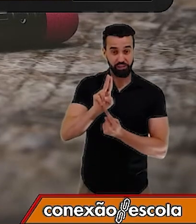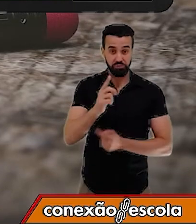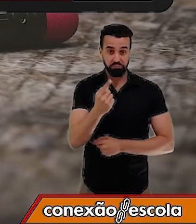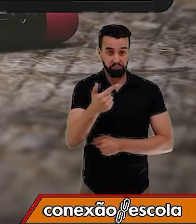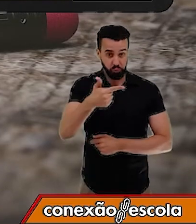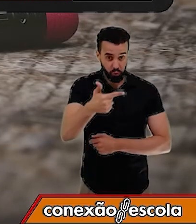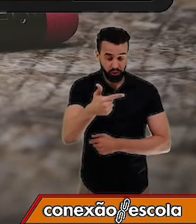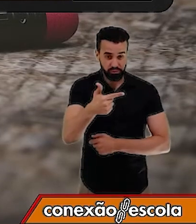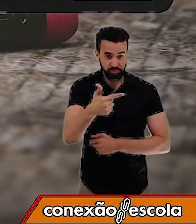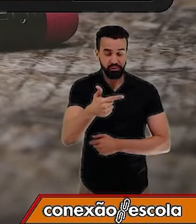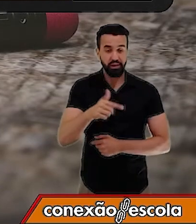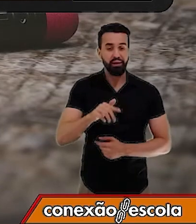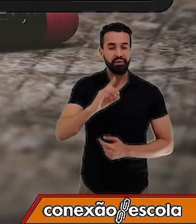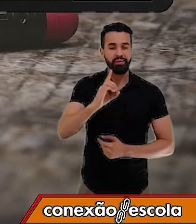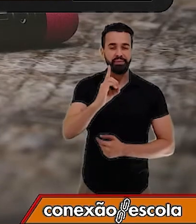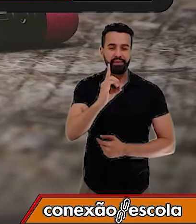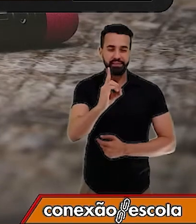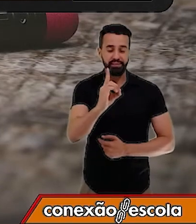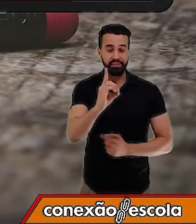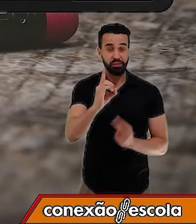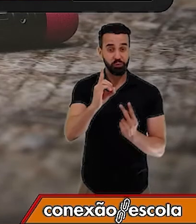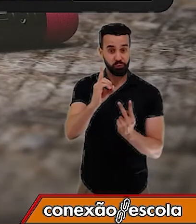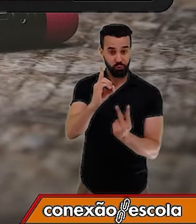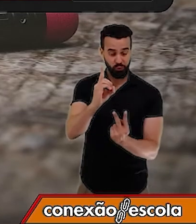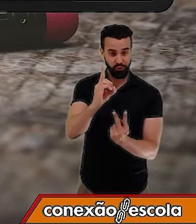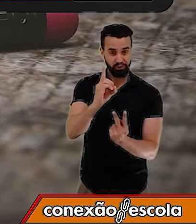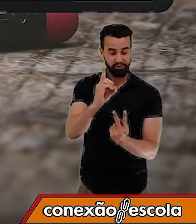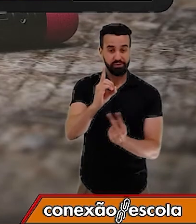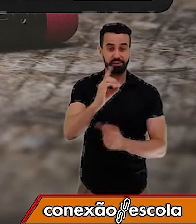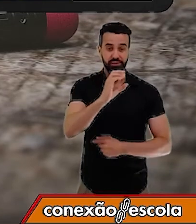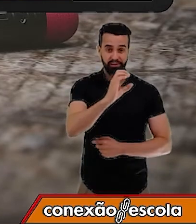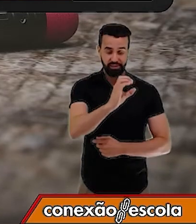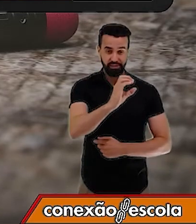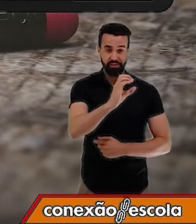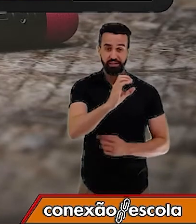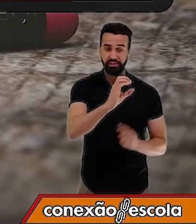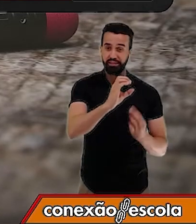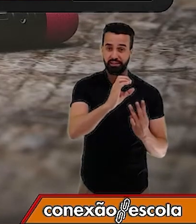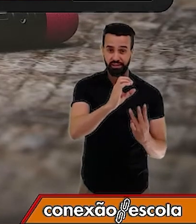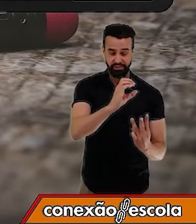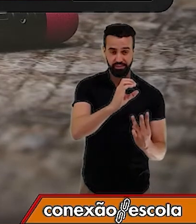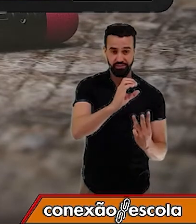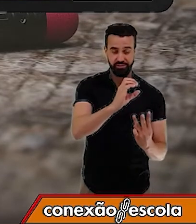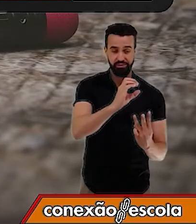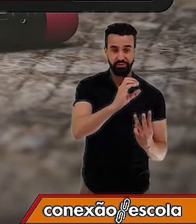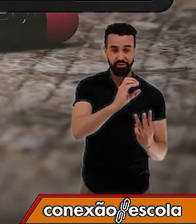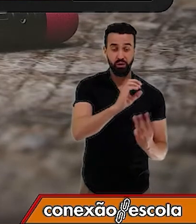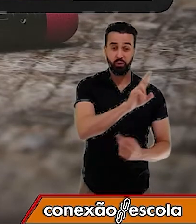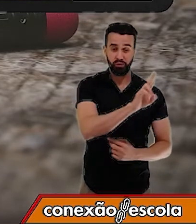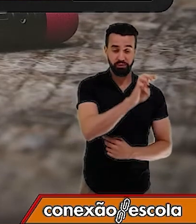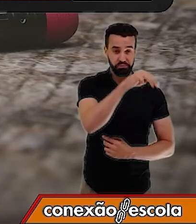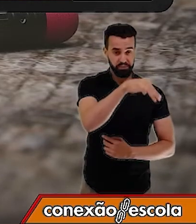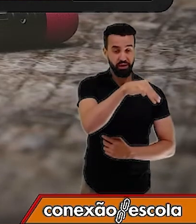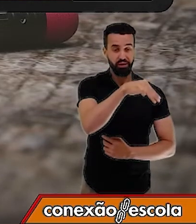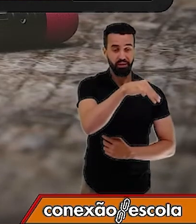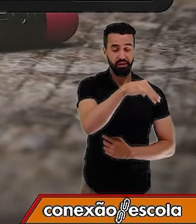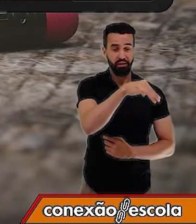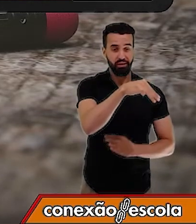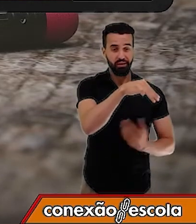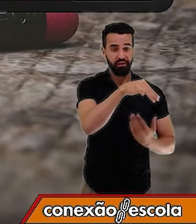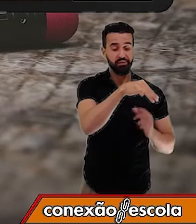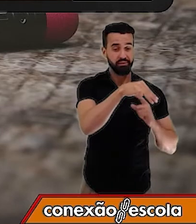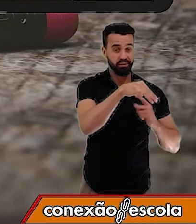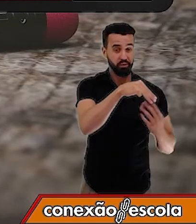Na dezena eu represento por 2 algarismos. Na centena represento 3 algarismos. E na unidade de milhar